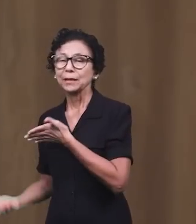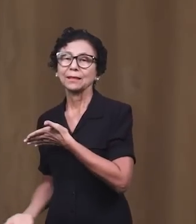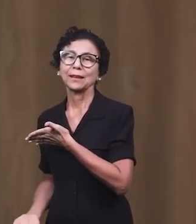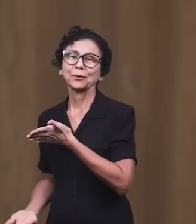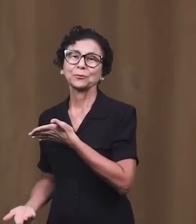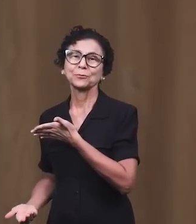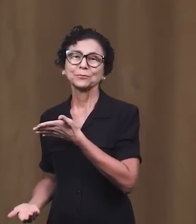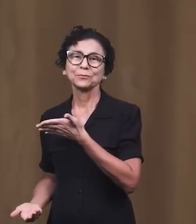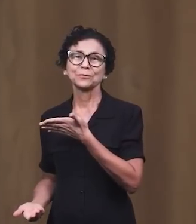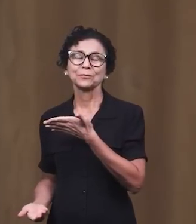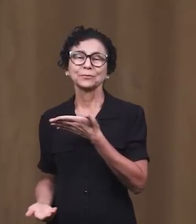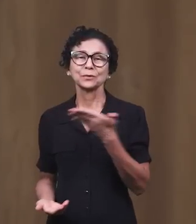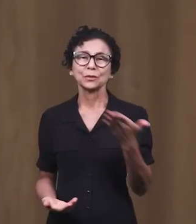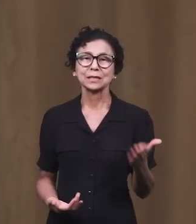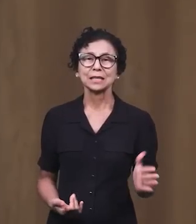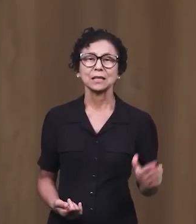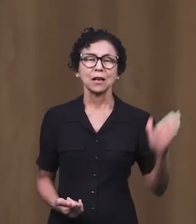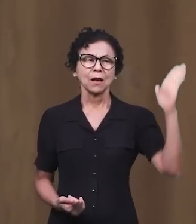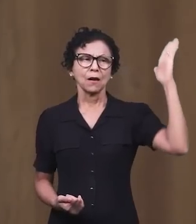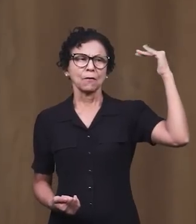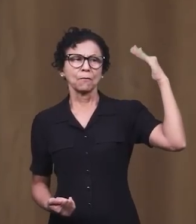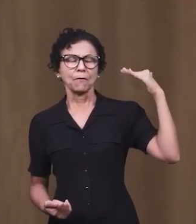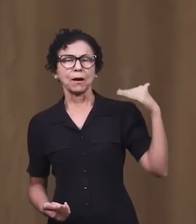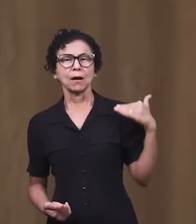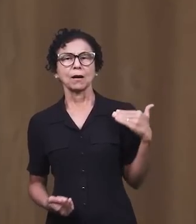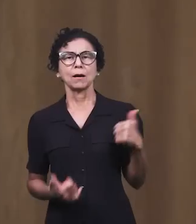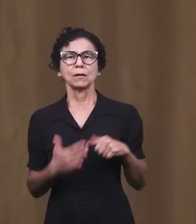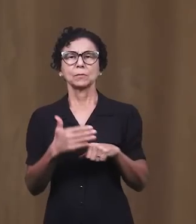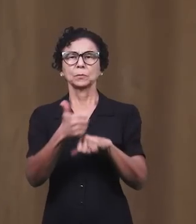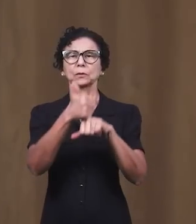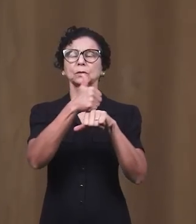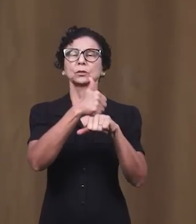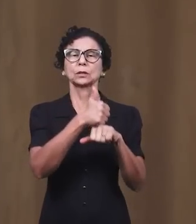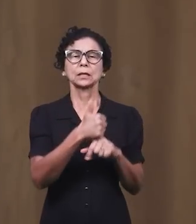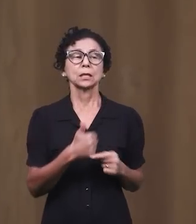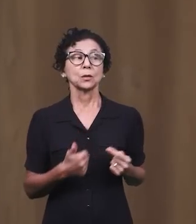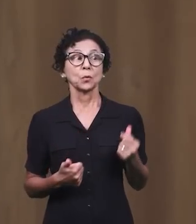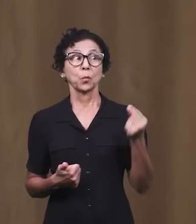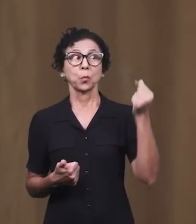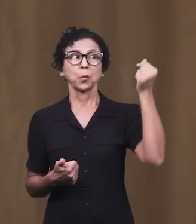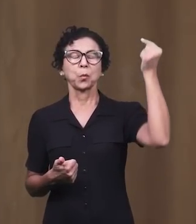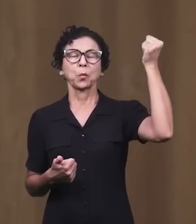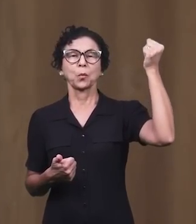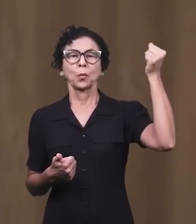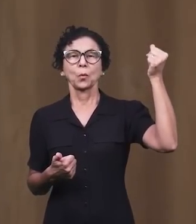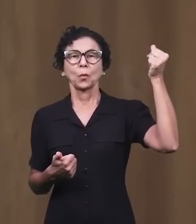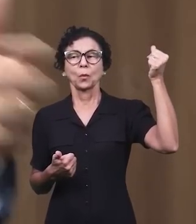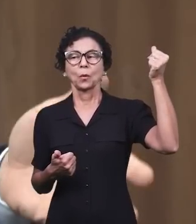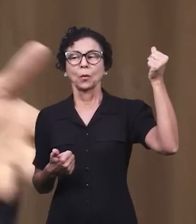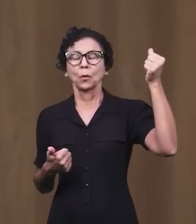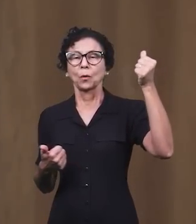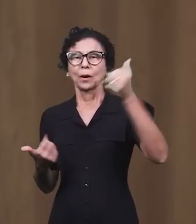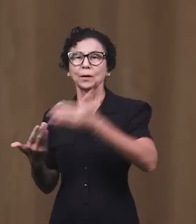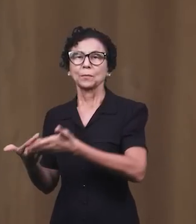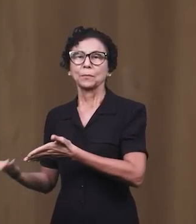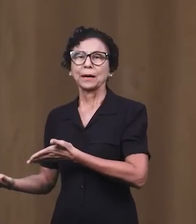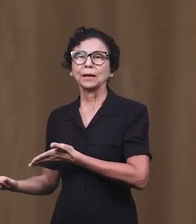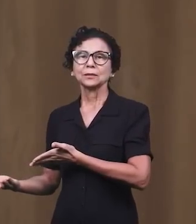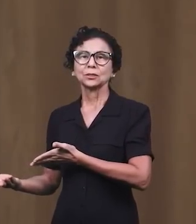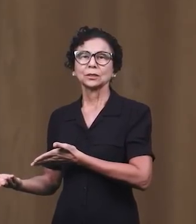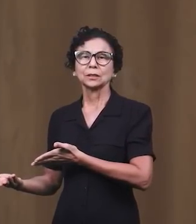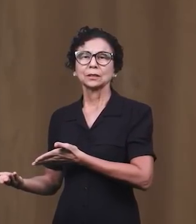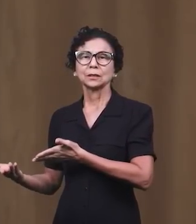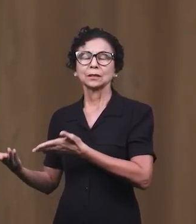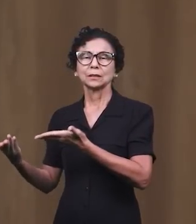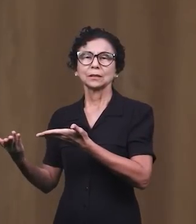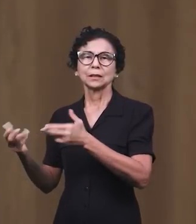pessoa entra na batalha do sucesso profissional, financeiro, e perde coisas mais importantes. Nesse caso, Davi nem